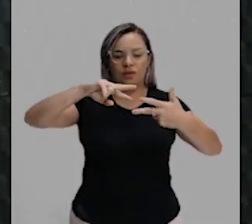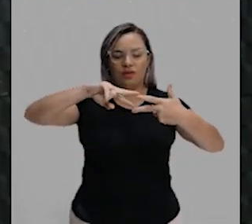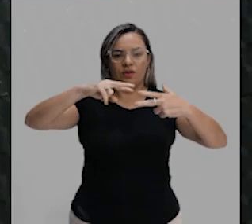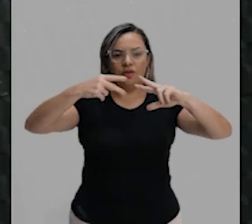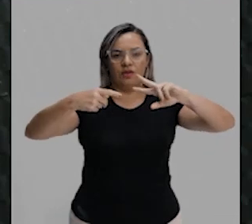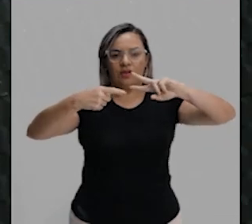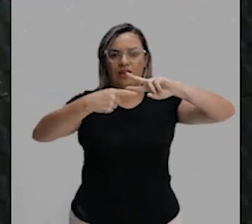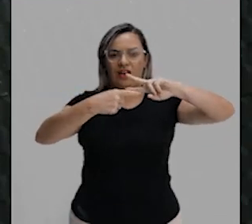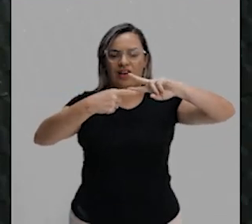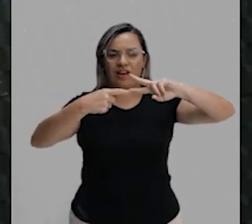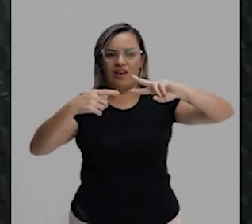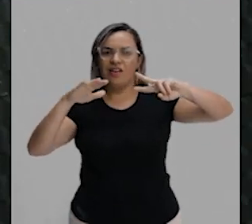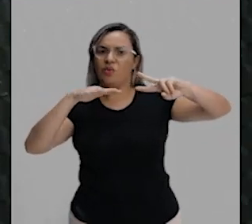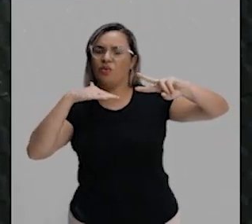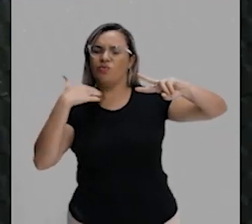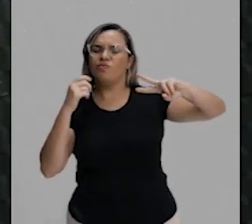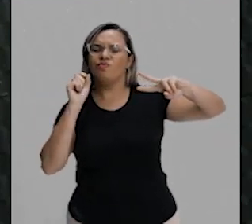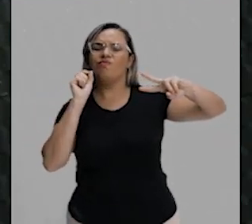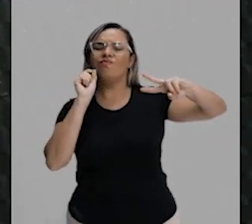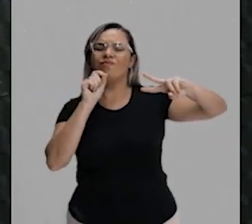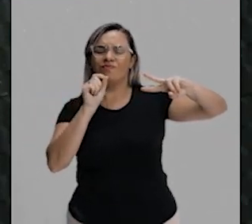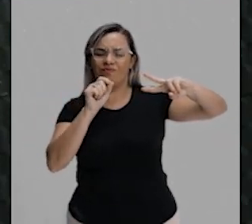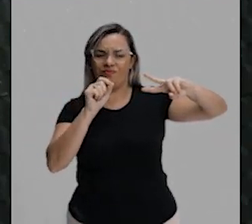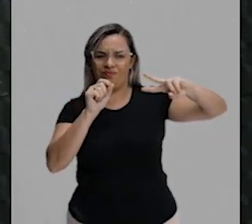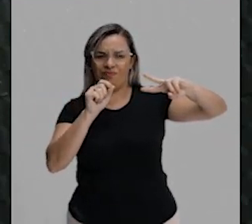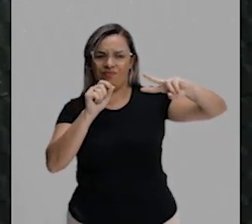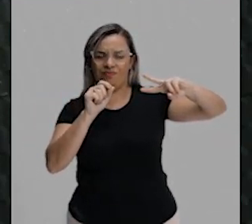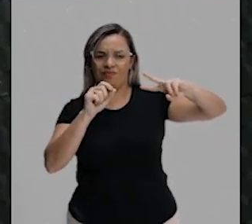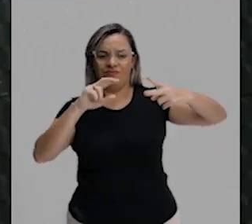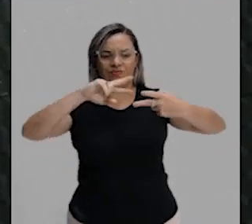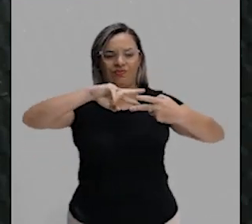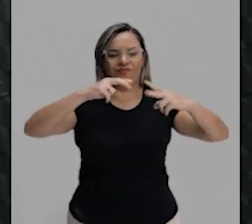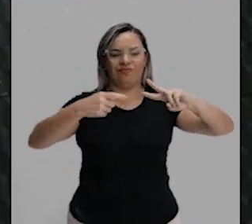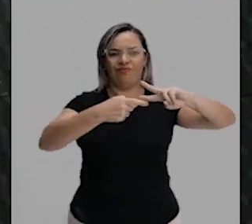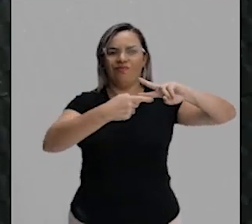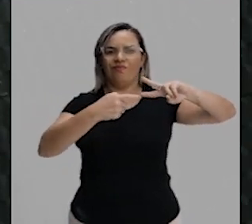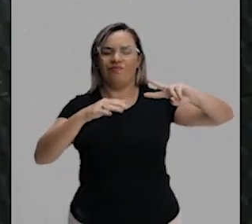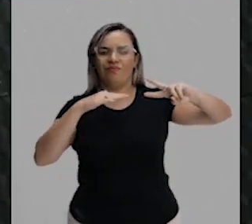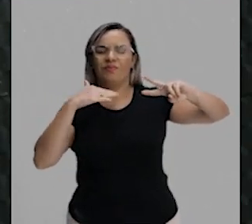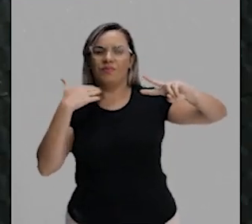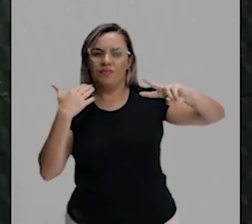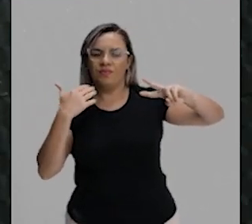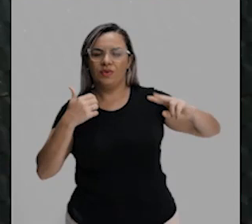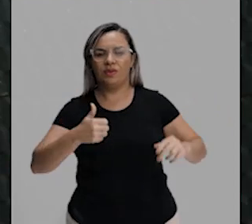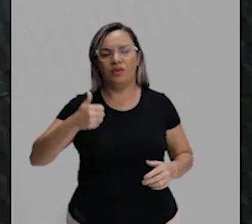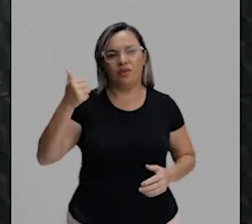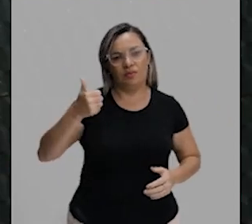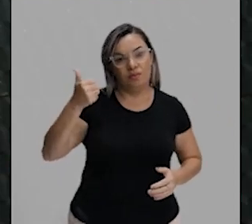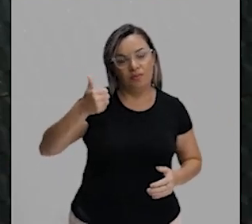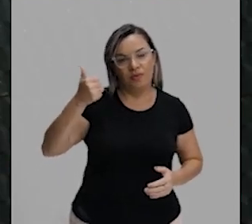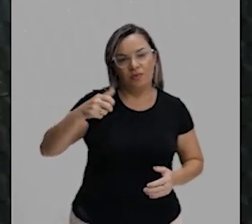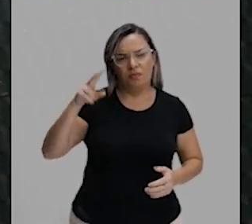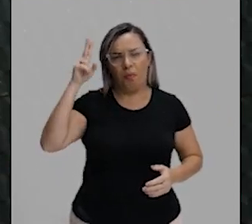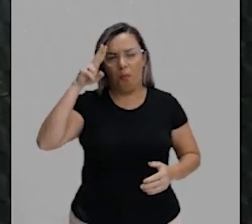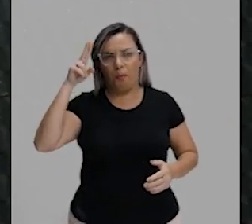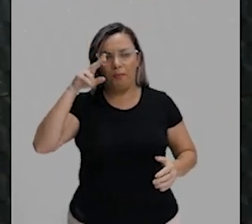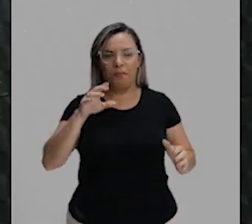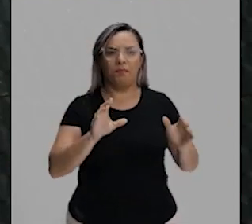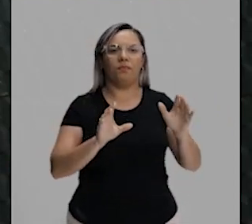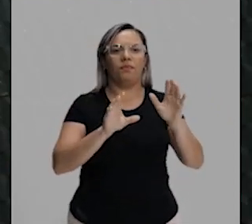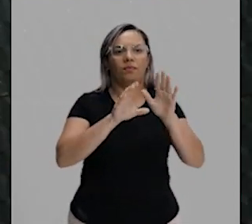alelos letais, né? O que seriam alelos letais? Primeiro a gente tem que lembrar o conceito de alelo,